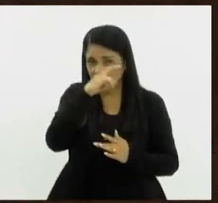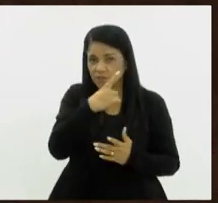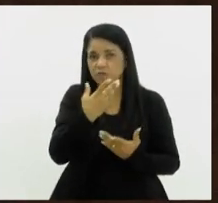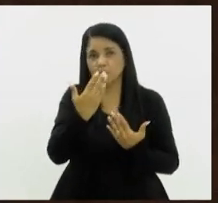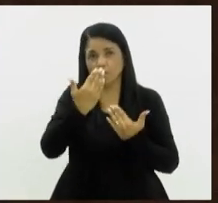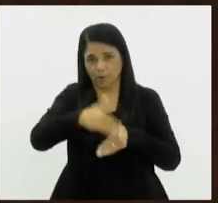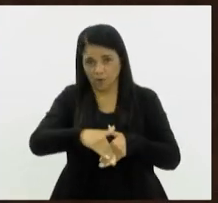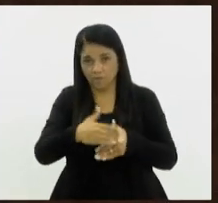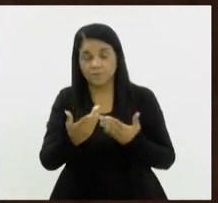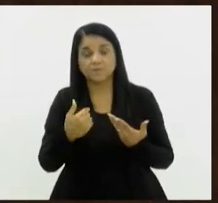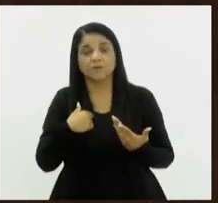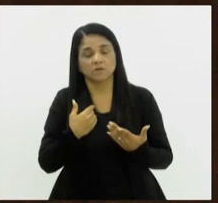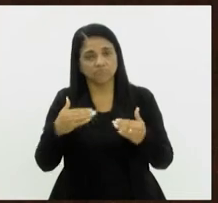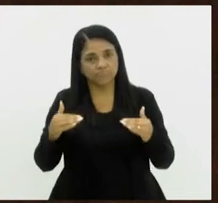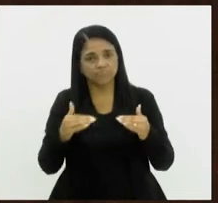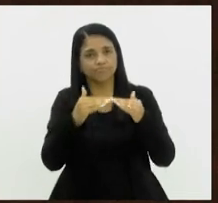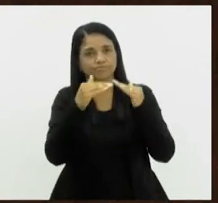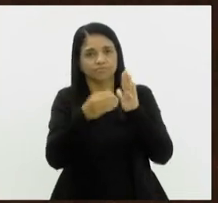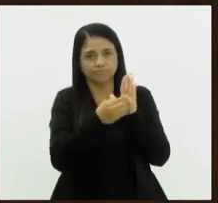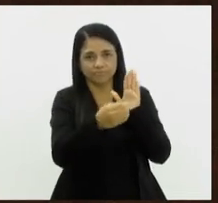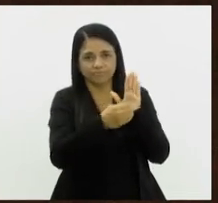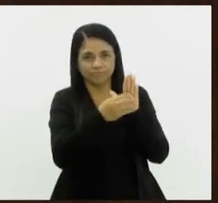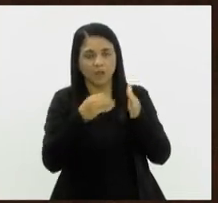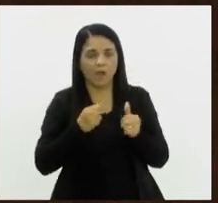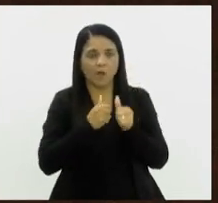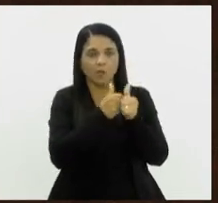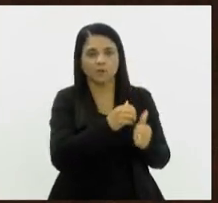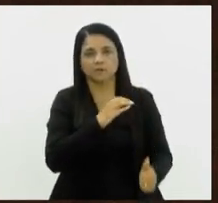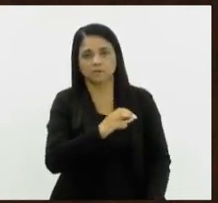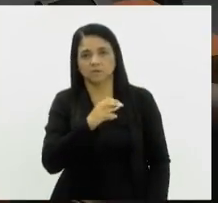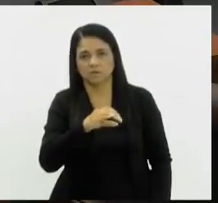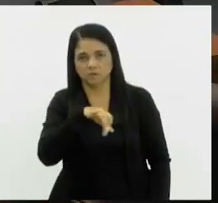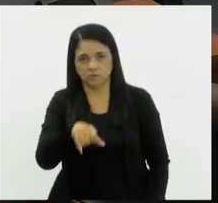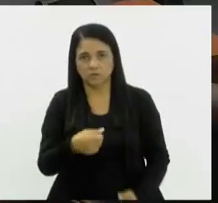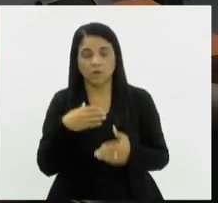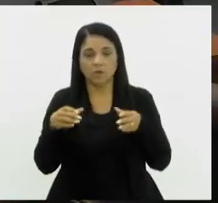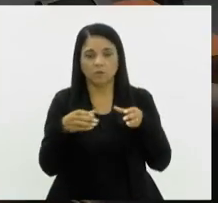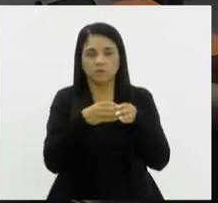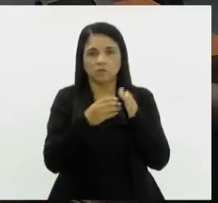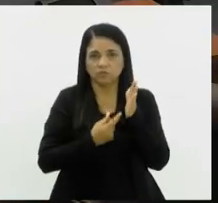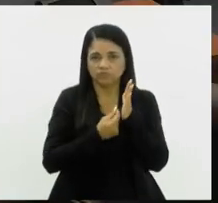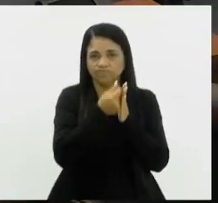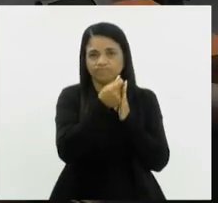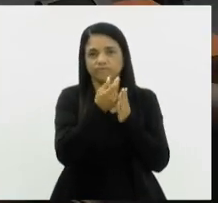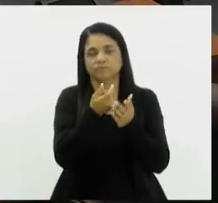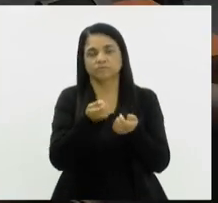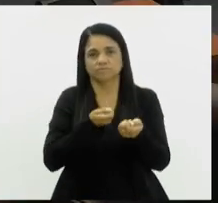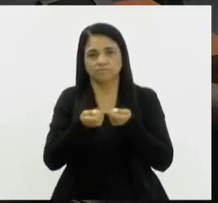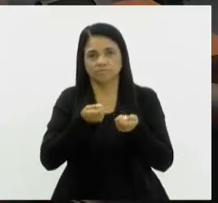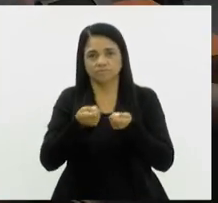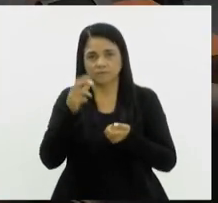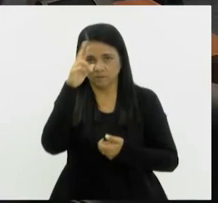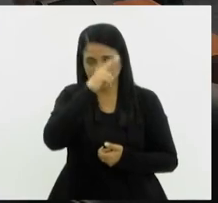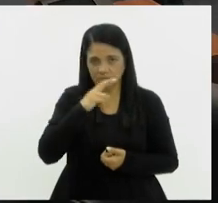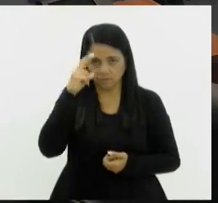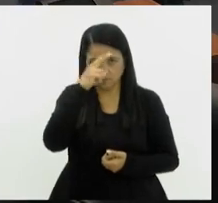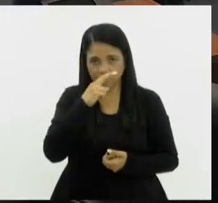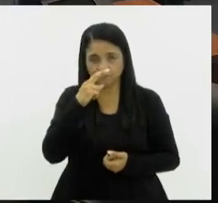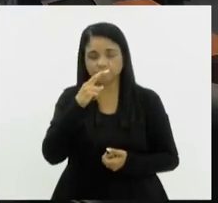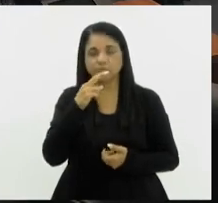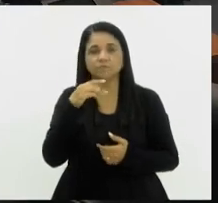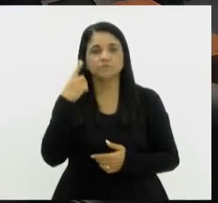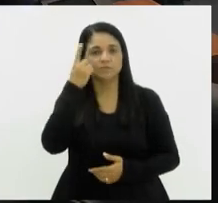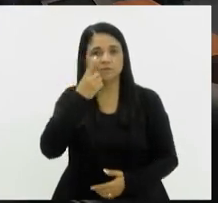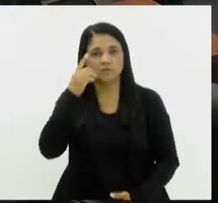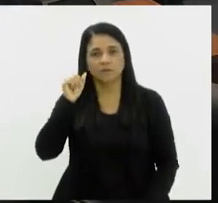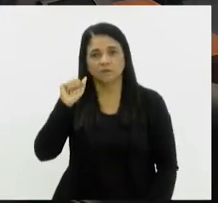parecer é favorável, acompanhando o parecer da CCJ. Pela Comissão de Orçamento, Finanças, Fiscalização Financeira e Controle, deputado